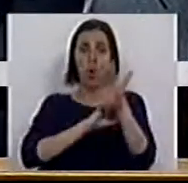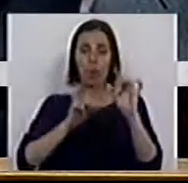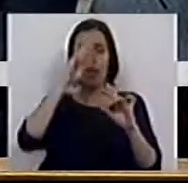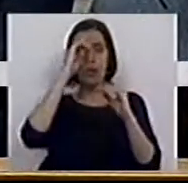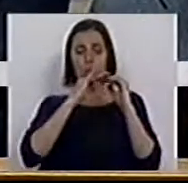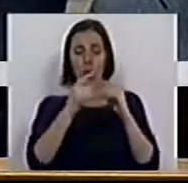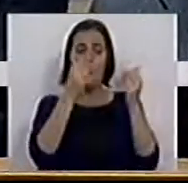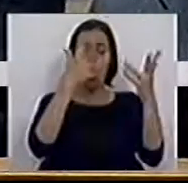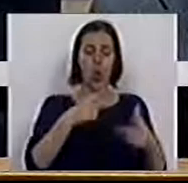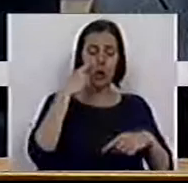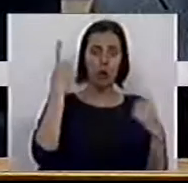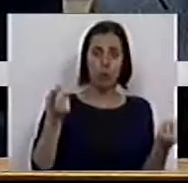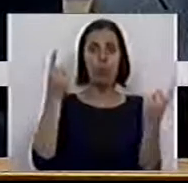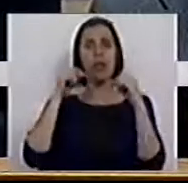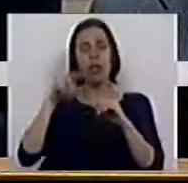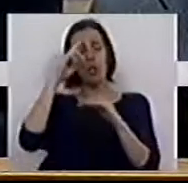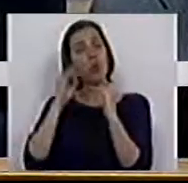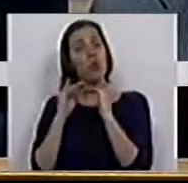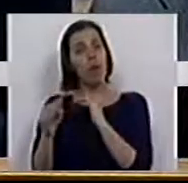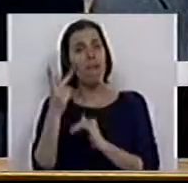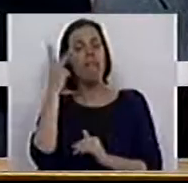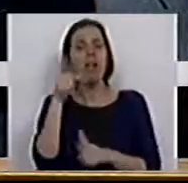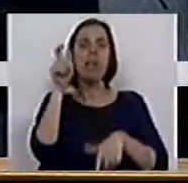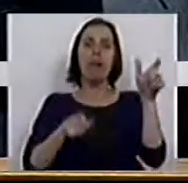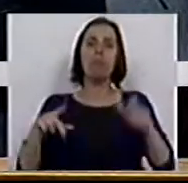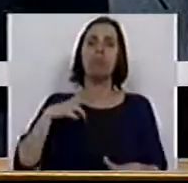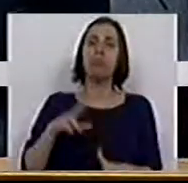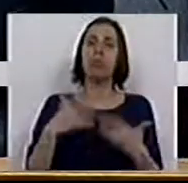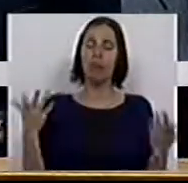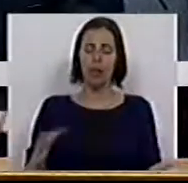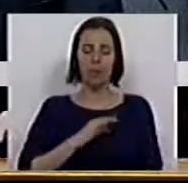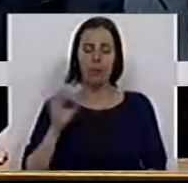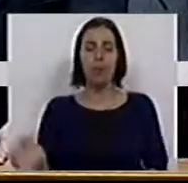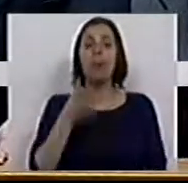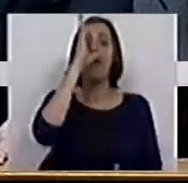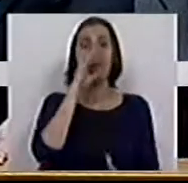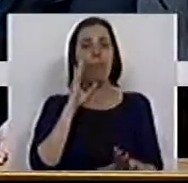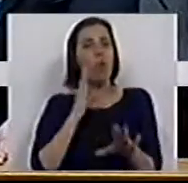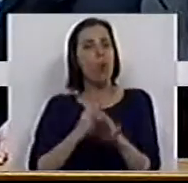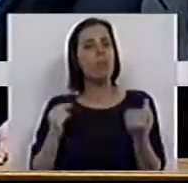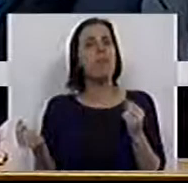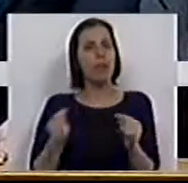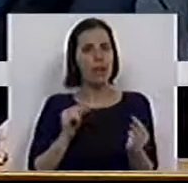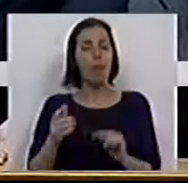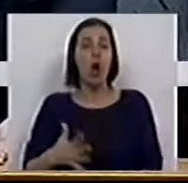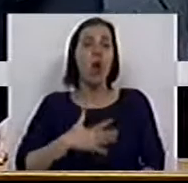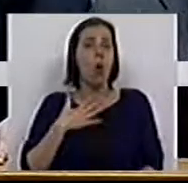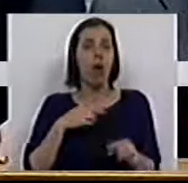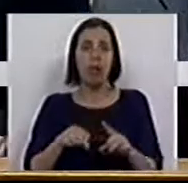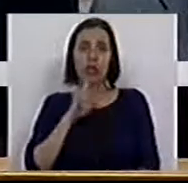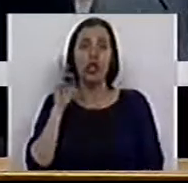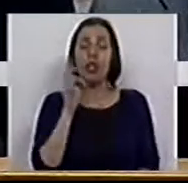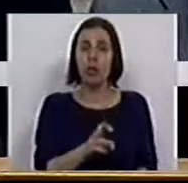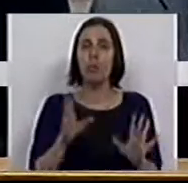dívida, das contas públicas e à sustentabilidade da vida dos portugueses. O Sr. Primeiro-Ministro, no último debate, não quis aqui